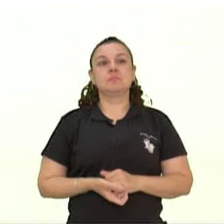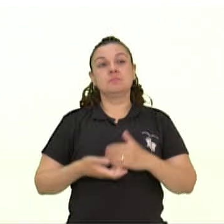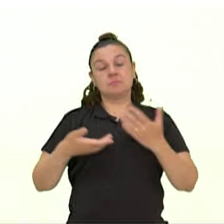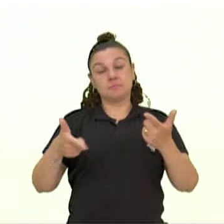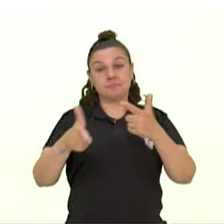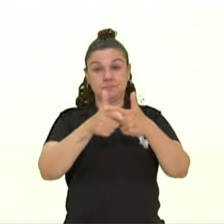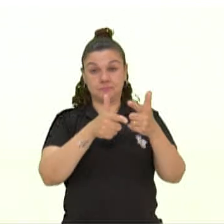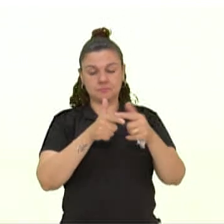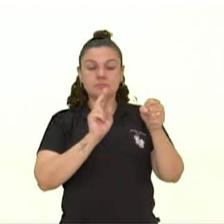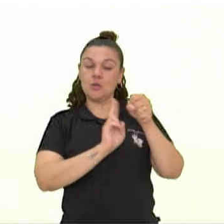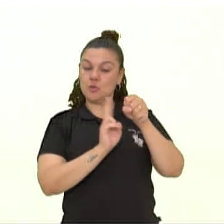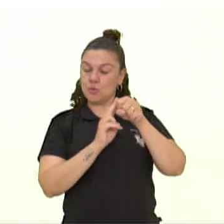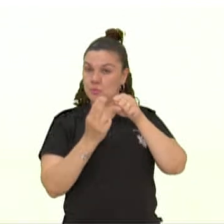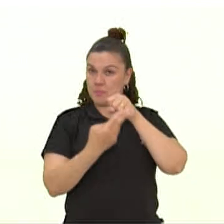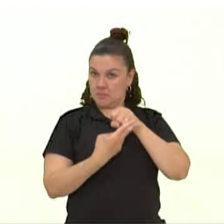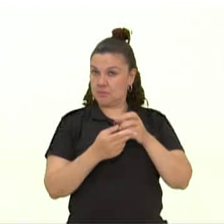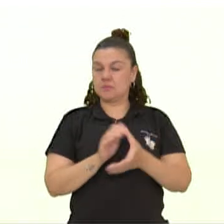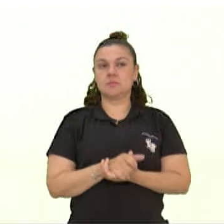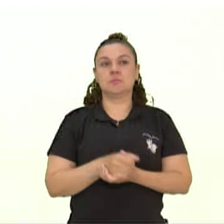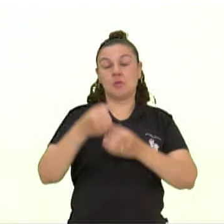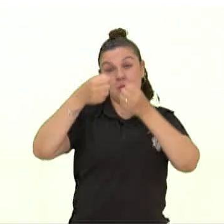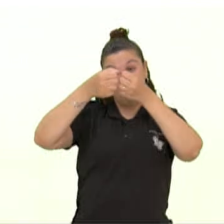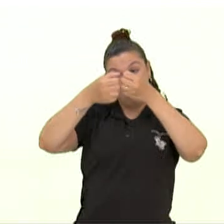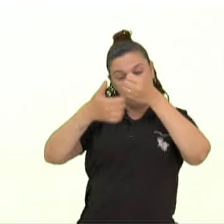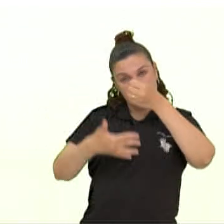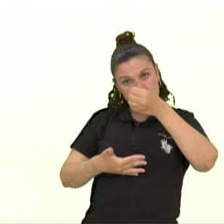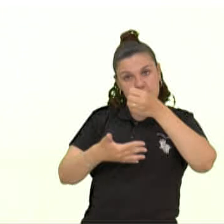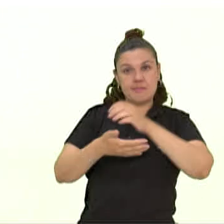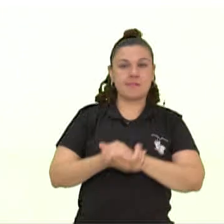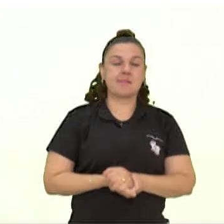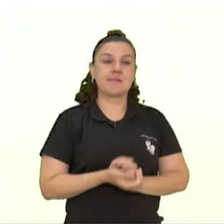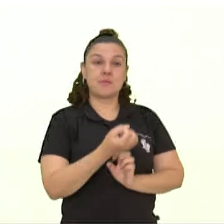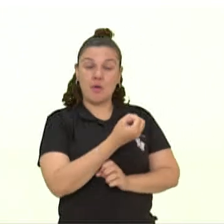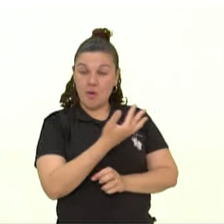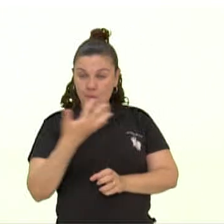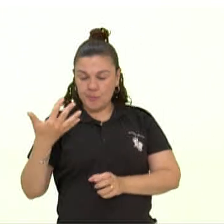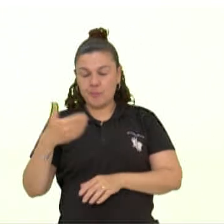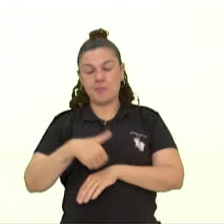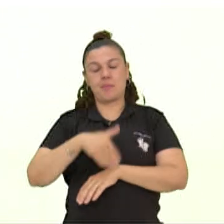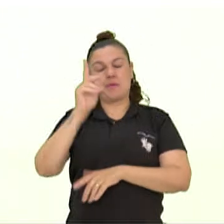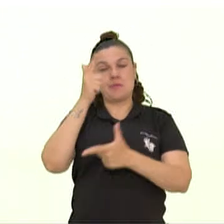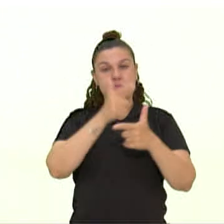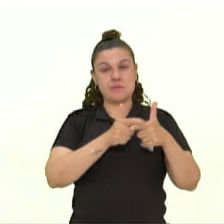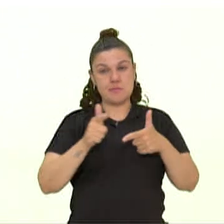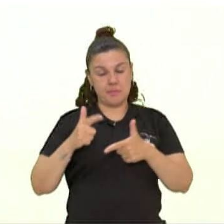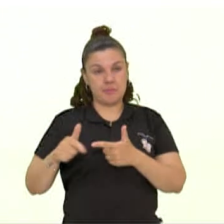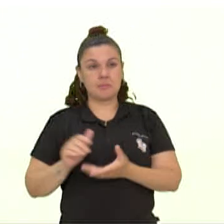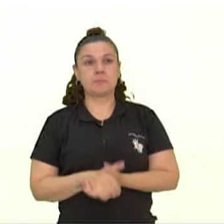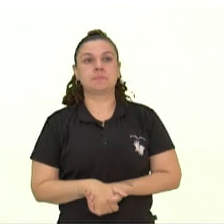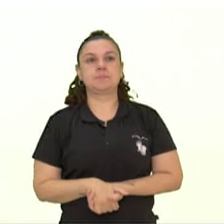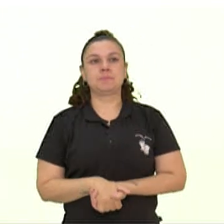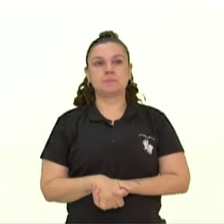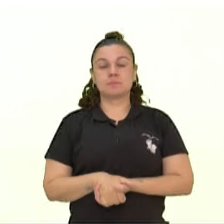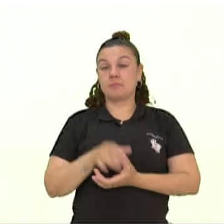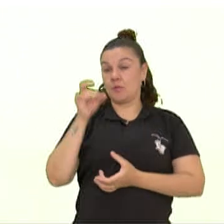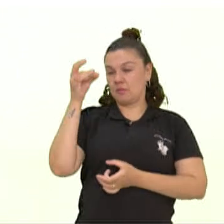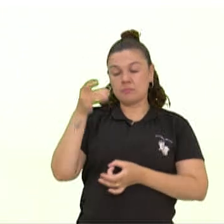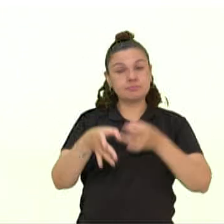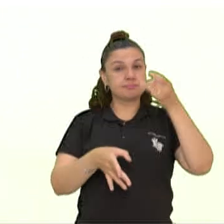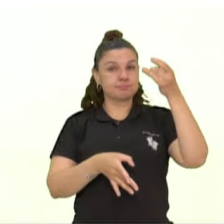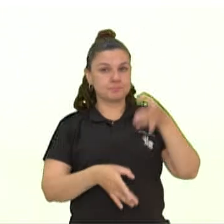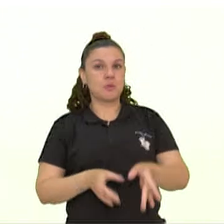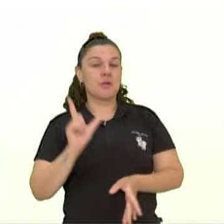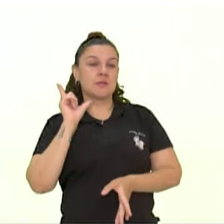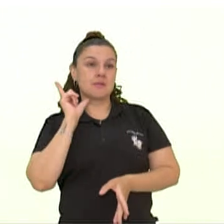Dentre os problemas urbanos, trouxe uma lista aqui para vocês de alguns mais importantes e principais aí. É a questão